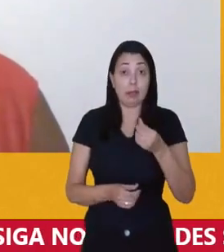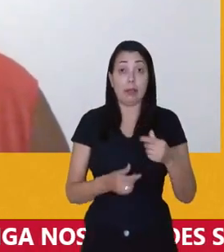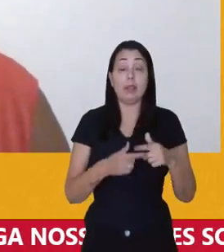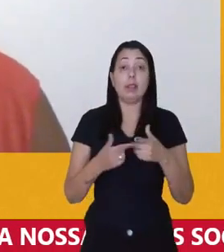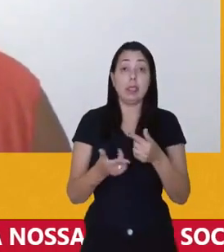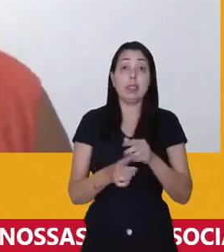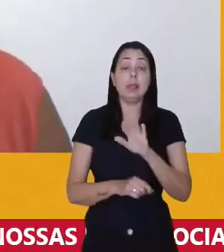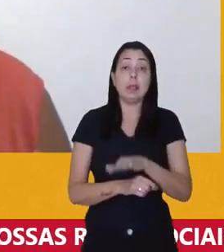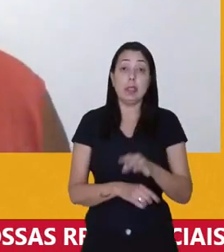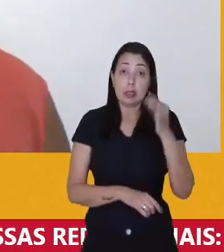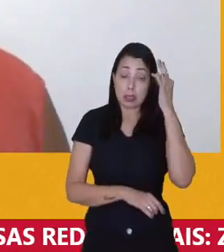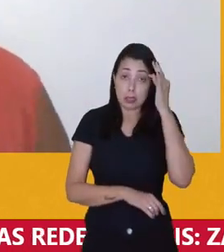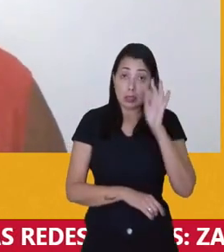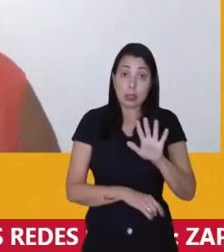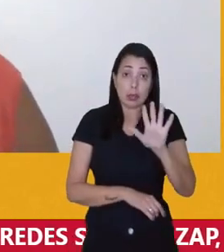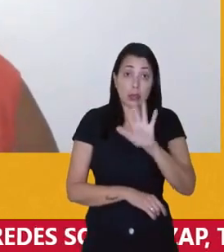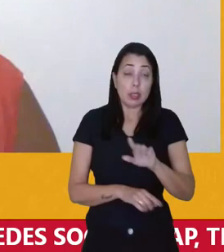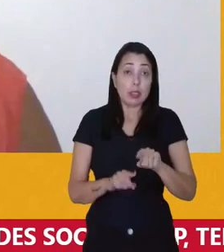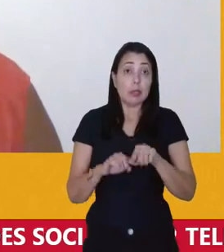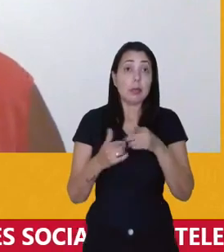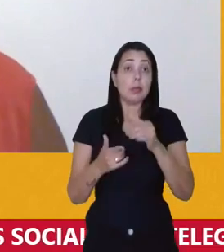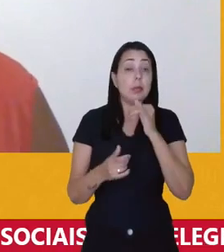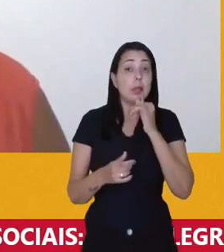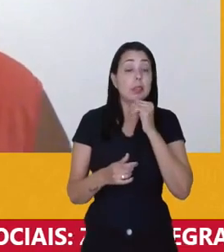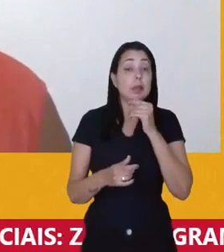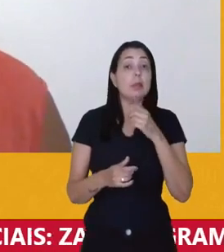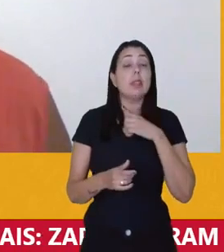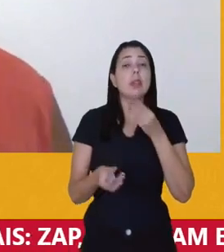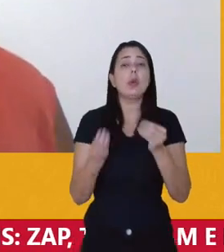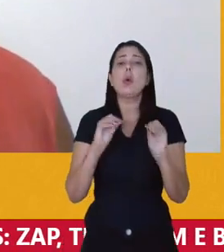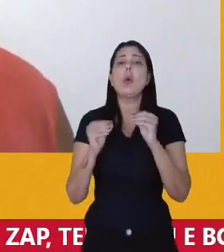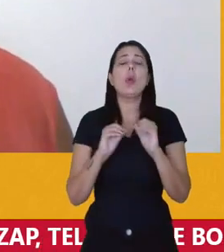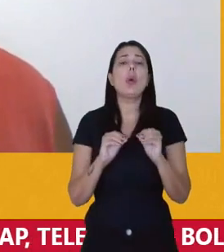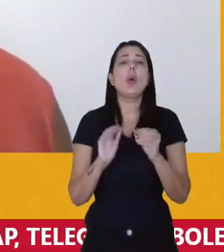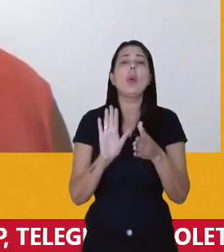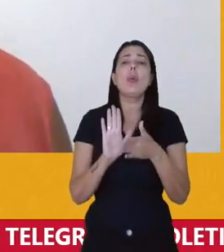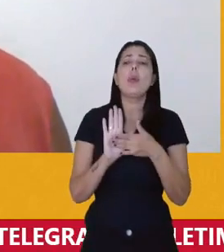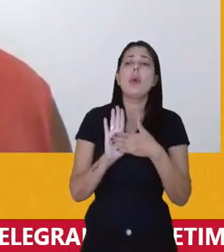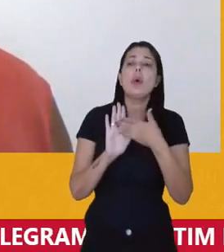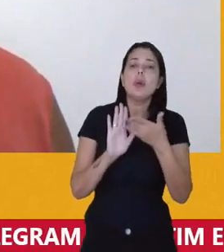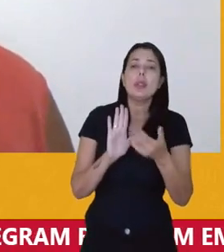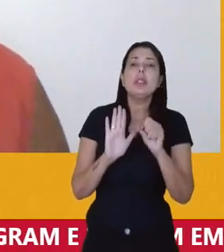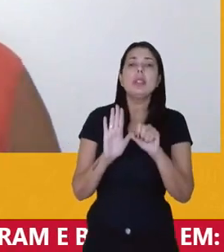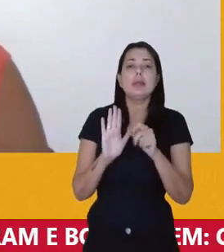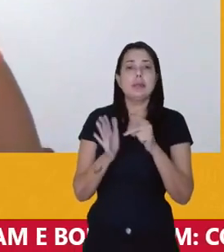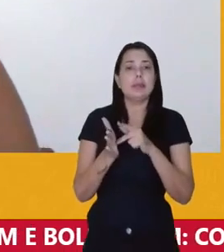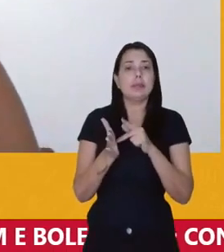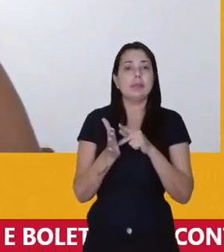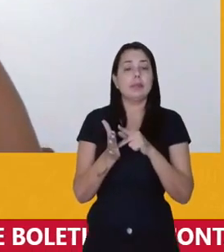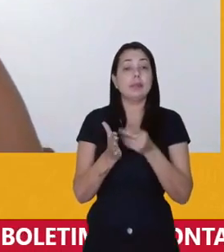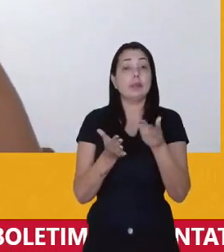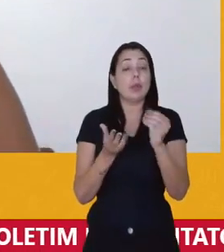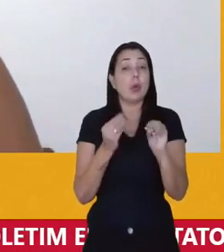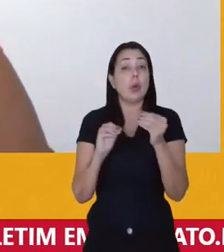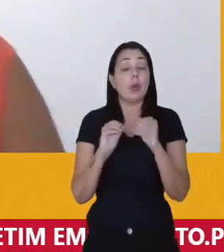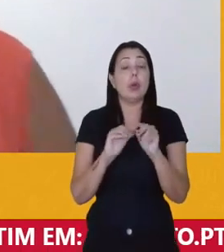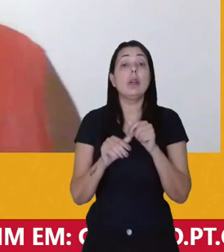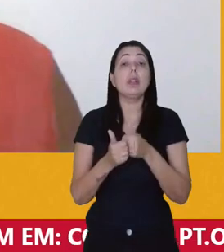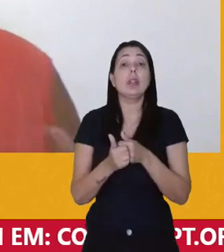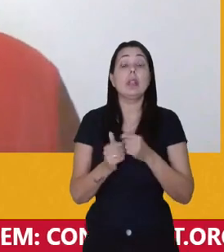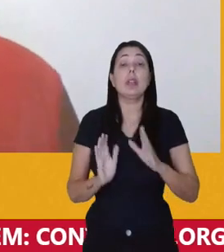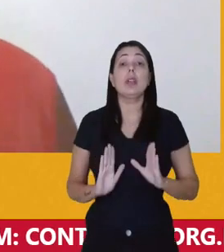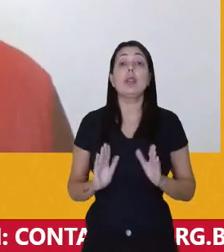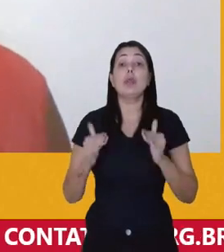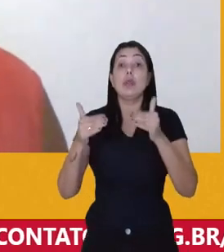pensa na teoria de Bembe, por exemplo, ele coloca isso como pautado em Fanon também, né, ele coloca isso